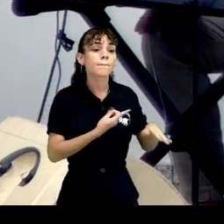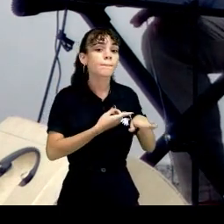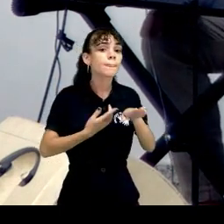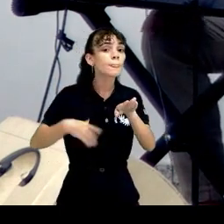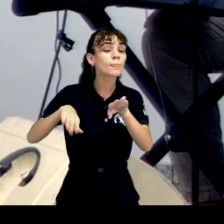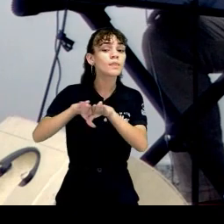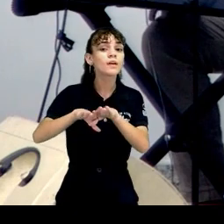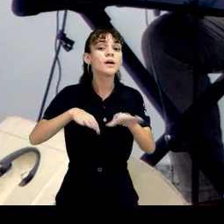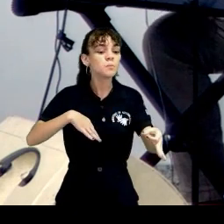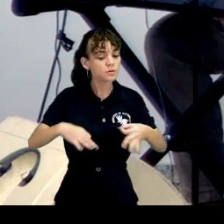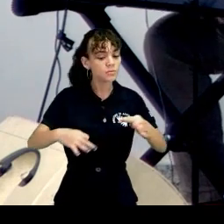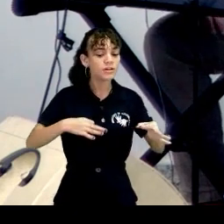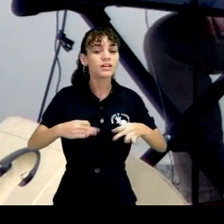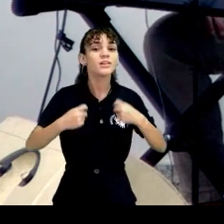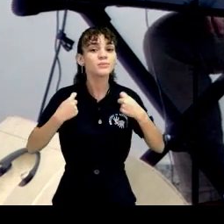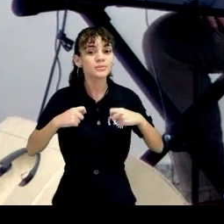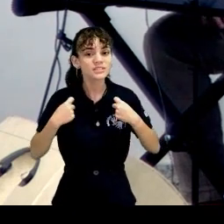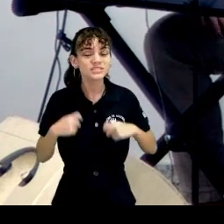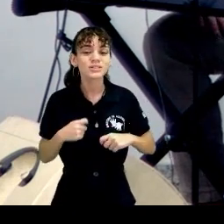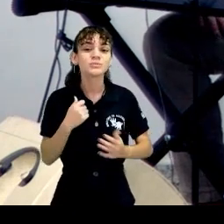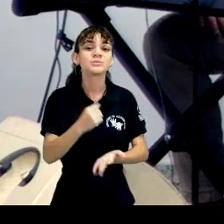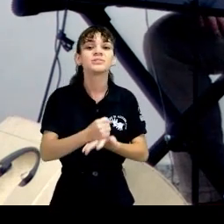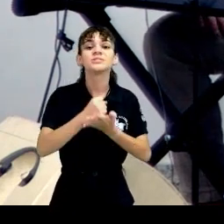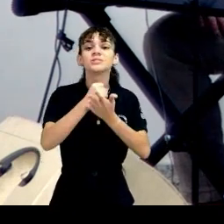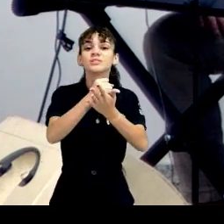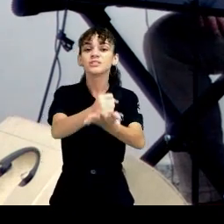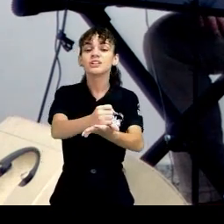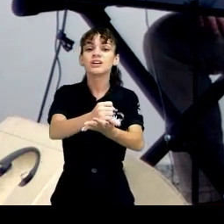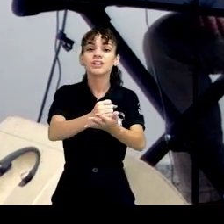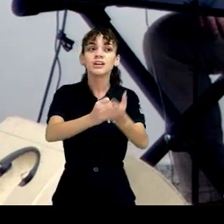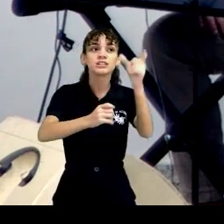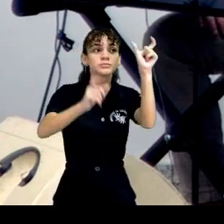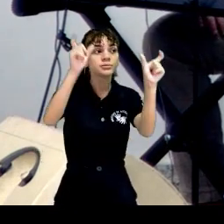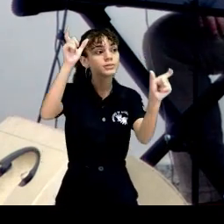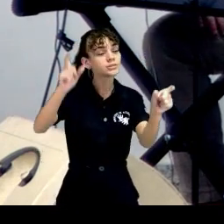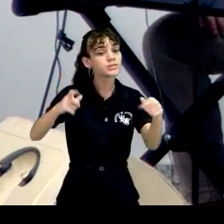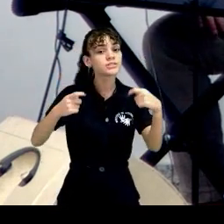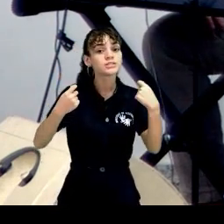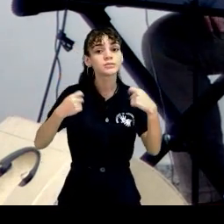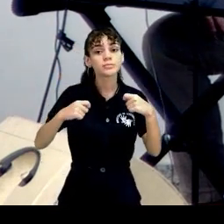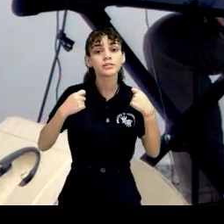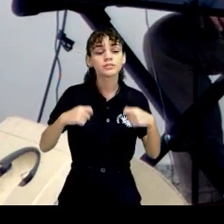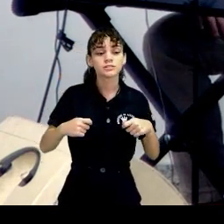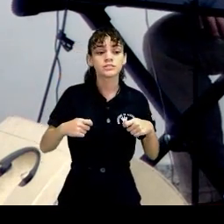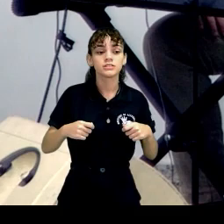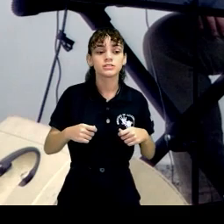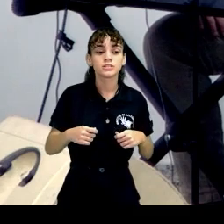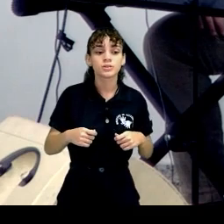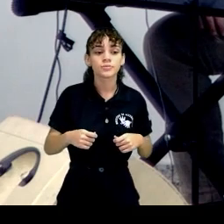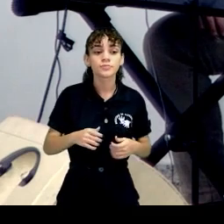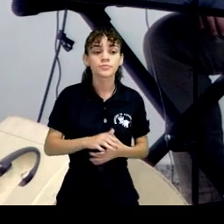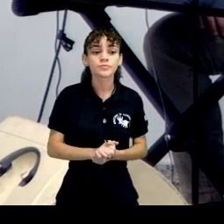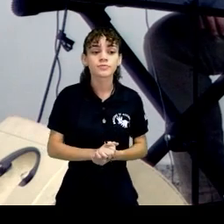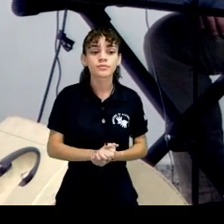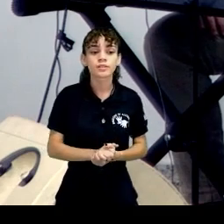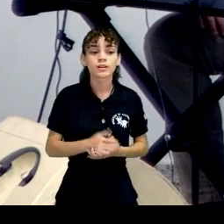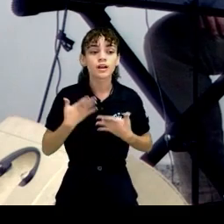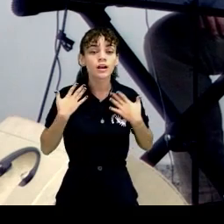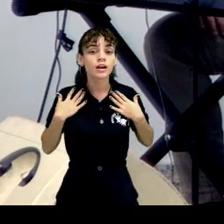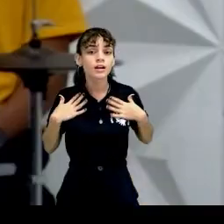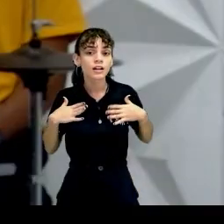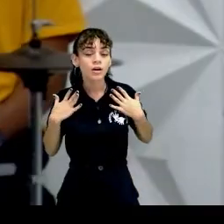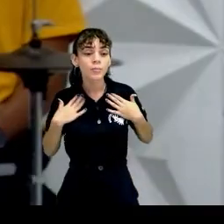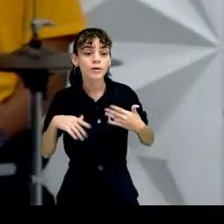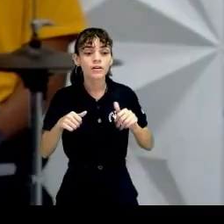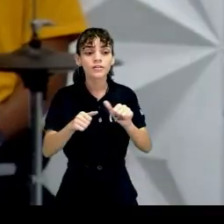não só ser compassivo, mas satisfazer ou cumprir a missão que Deus lhe deu, curando